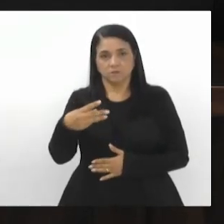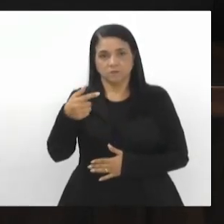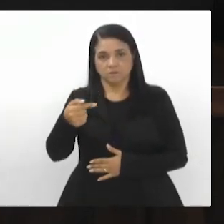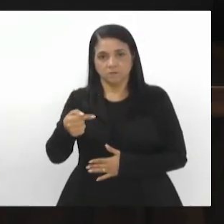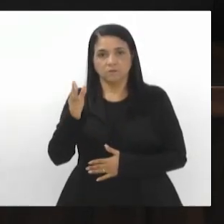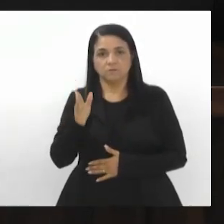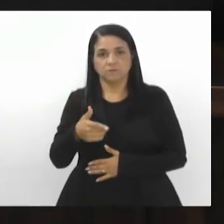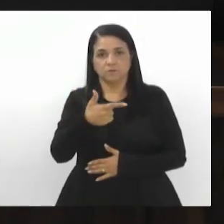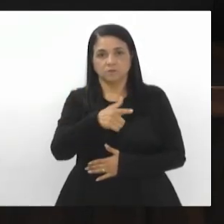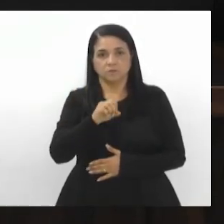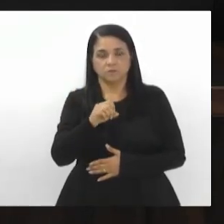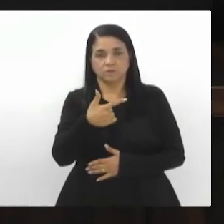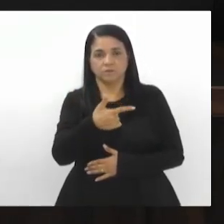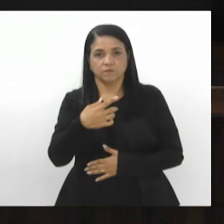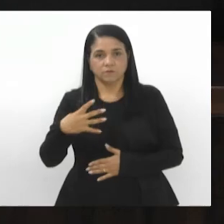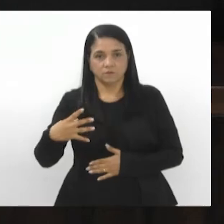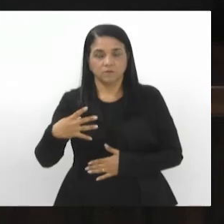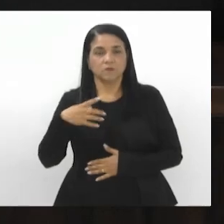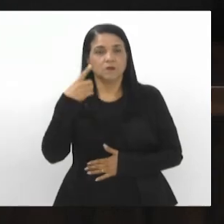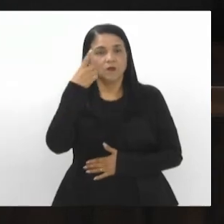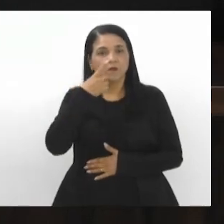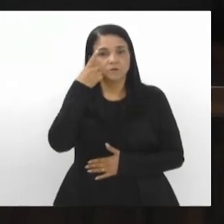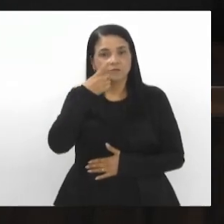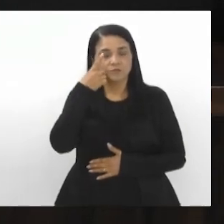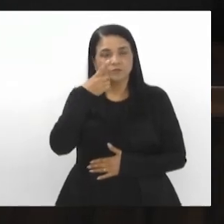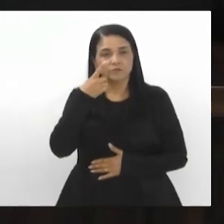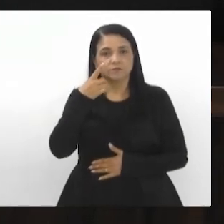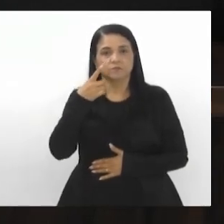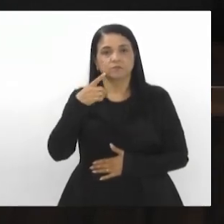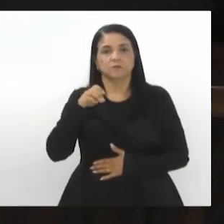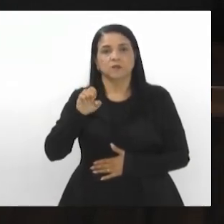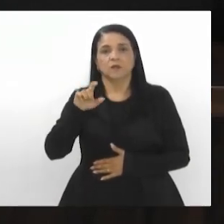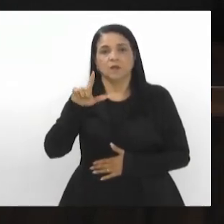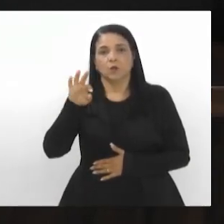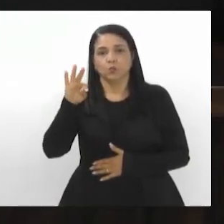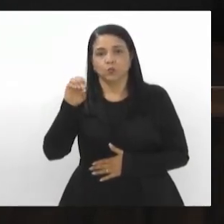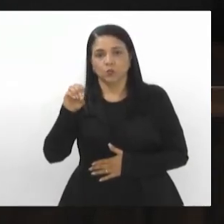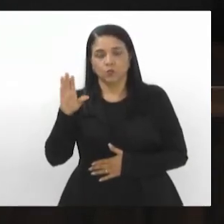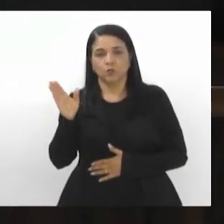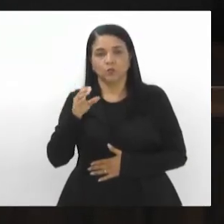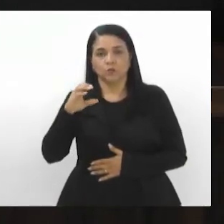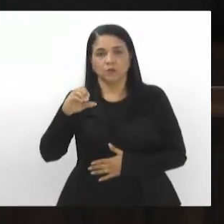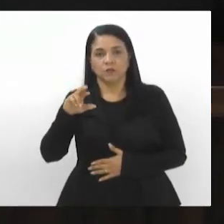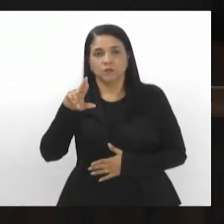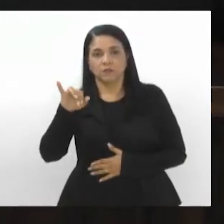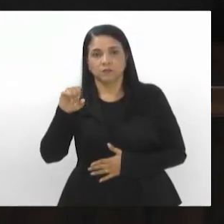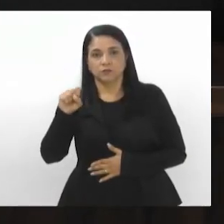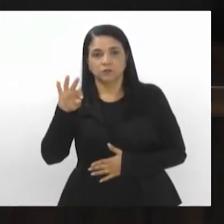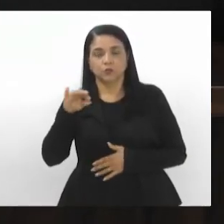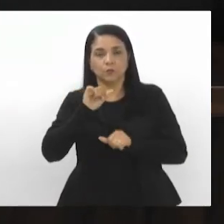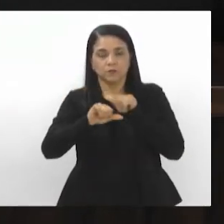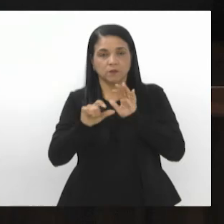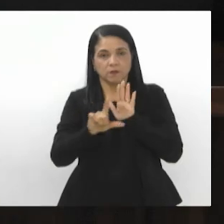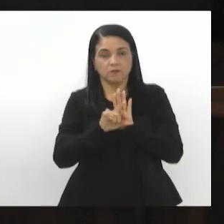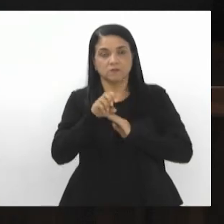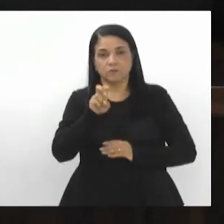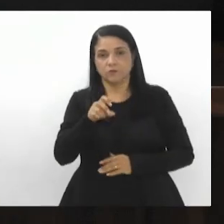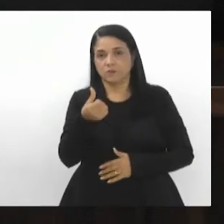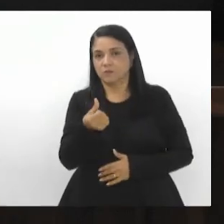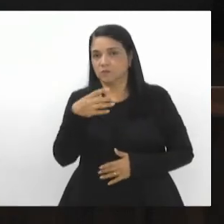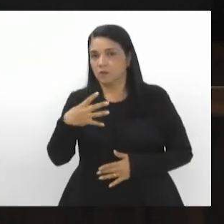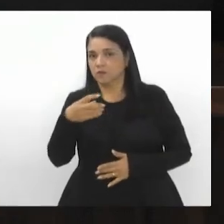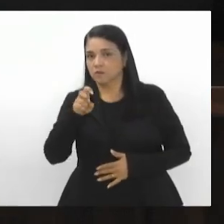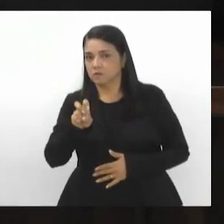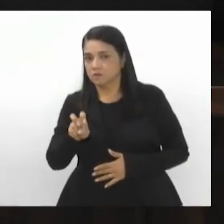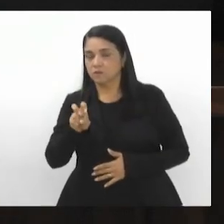3.437, 2024, de autoria do deputado Elton Cristo, que altera a lei número 5.645,